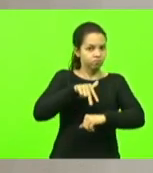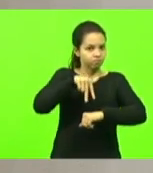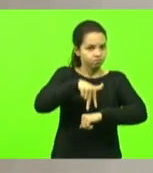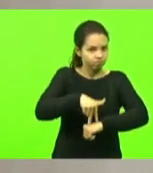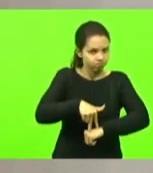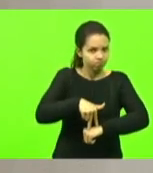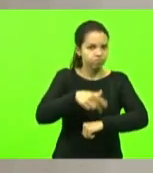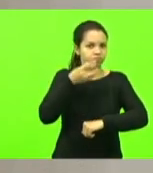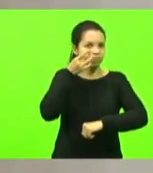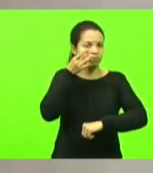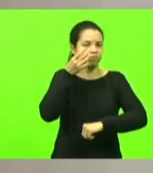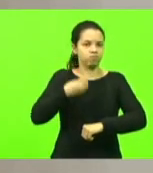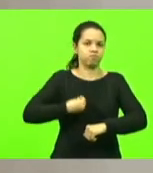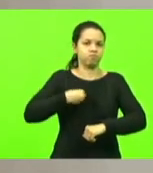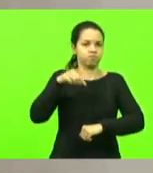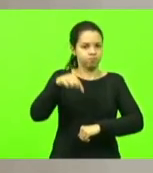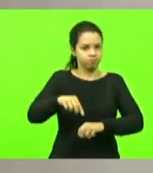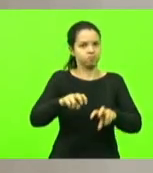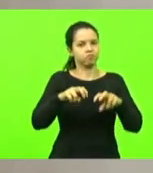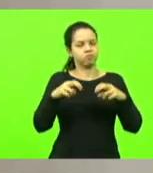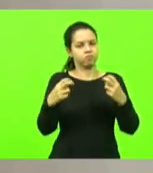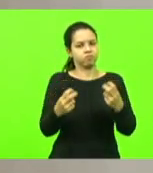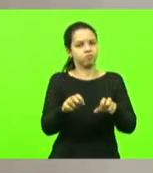E, na quinta-feira, a sessão